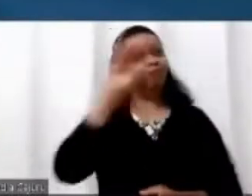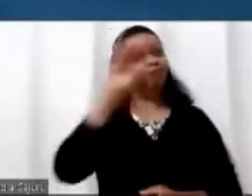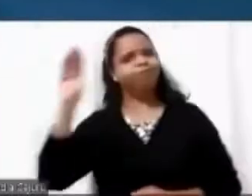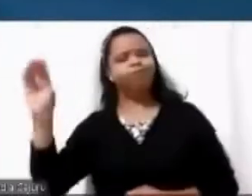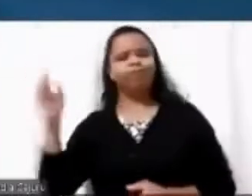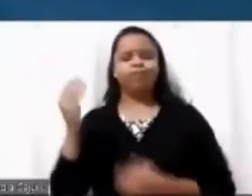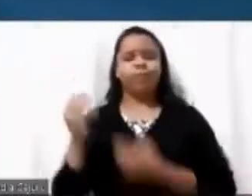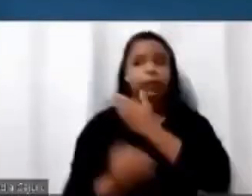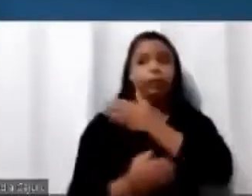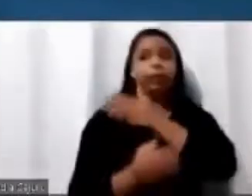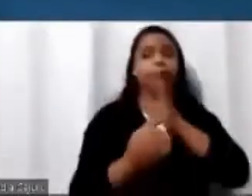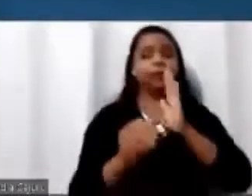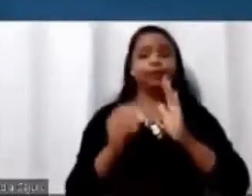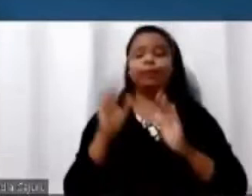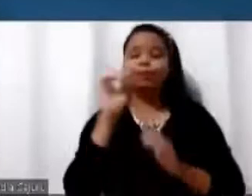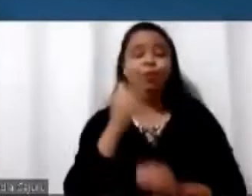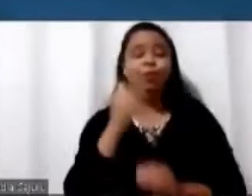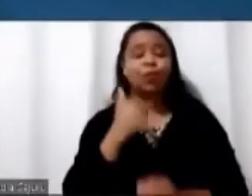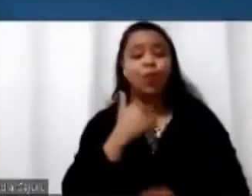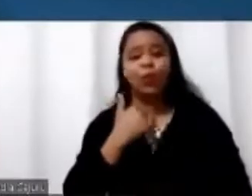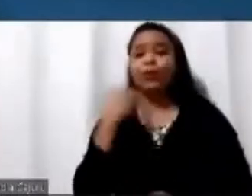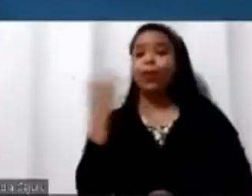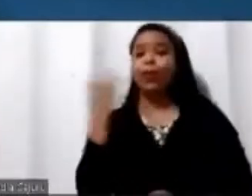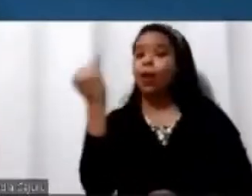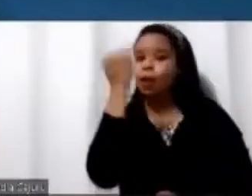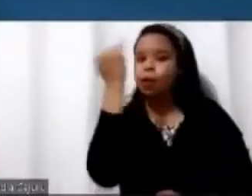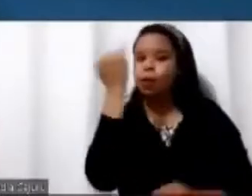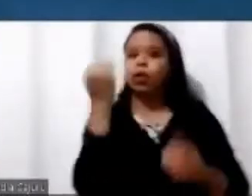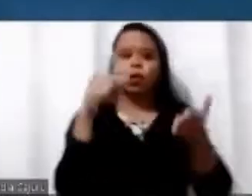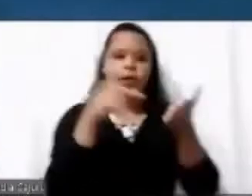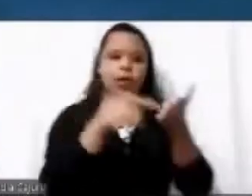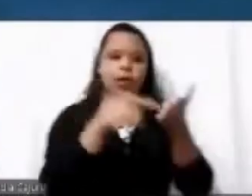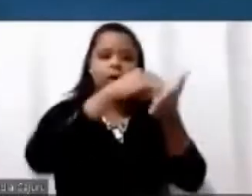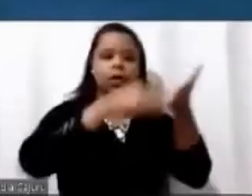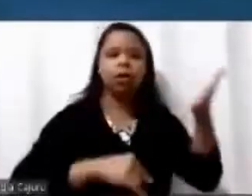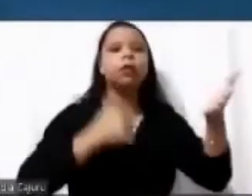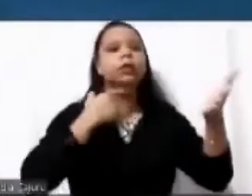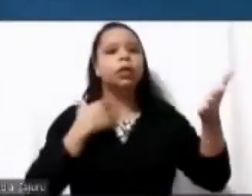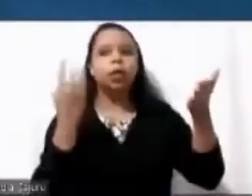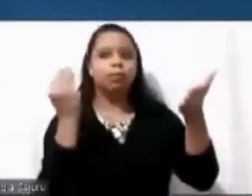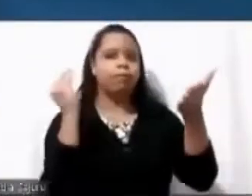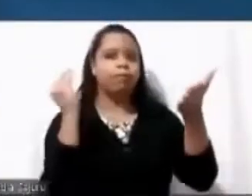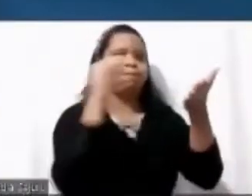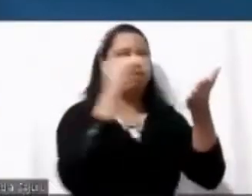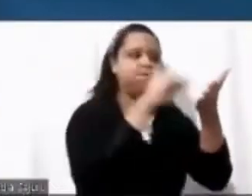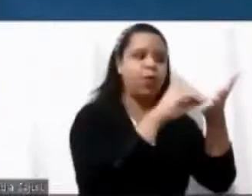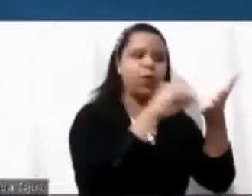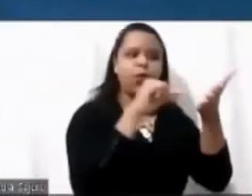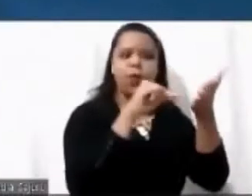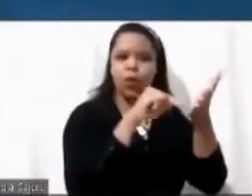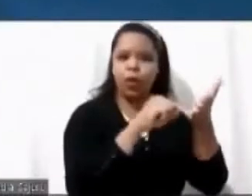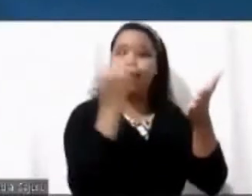E justamente a flexibilização do termo de consentimento é que justamente vai trazer mais proteção